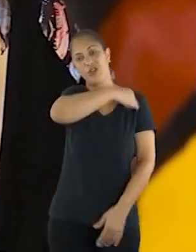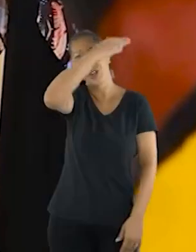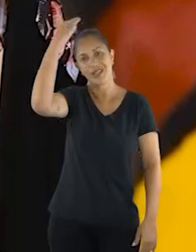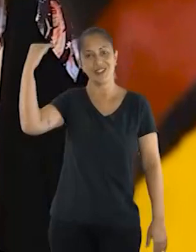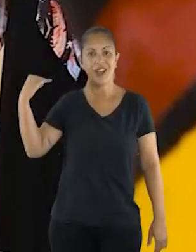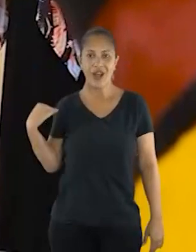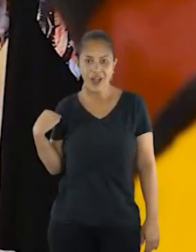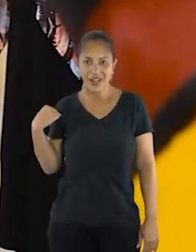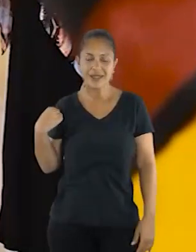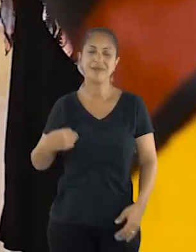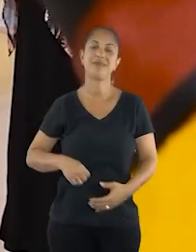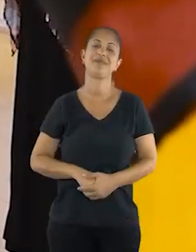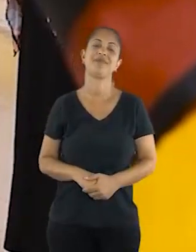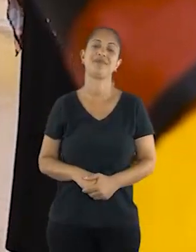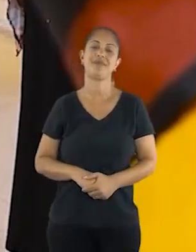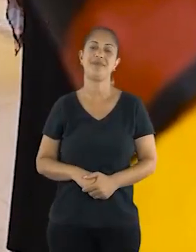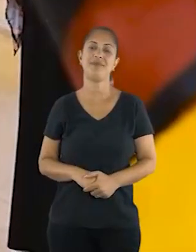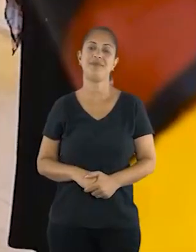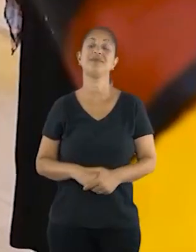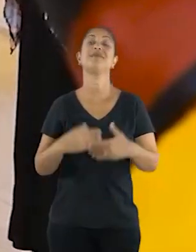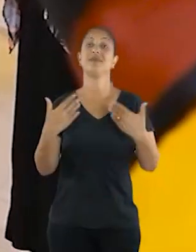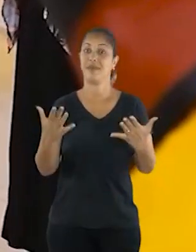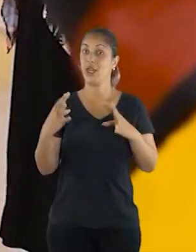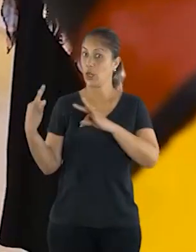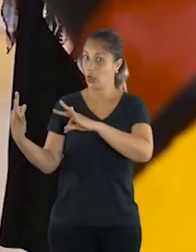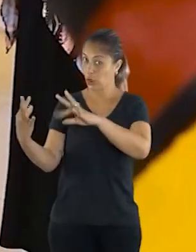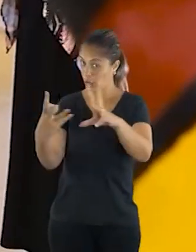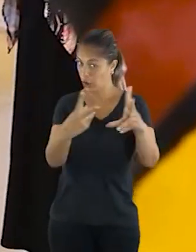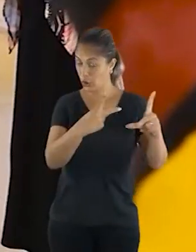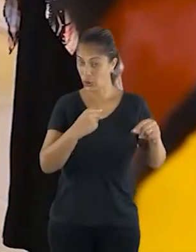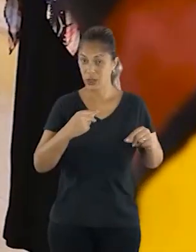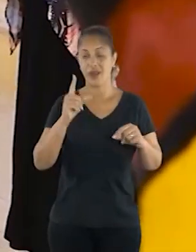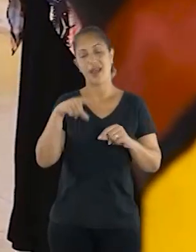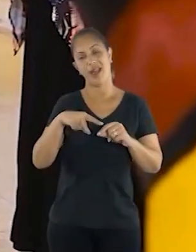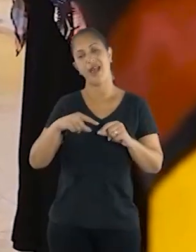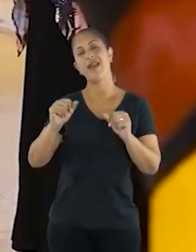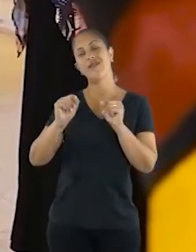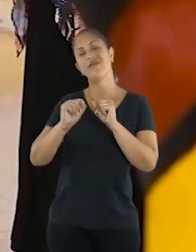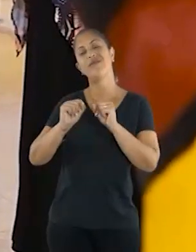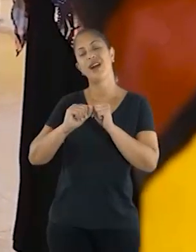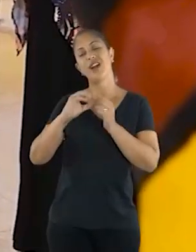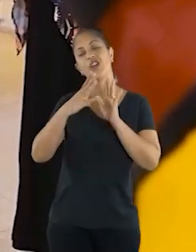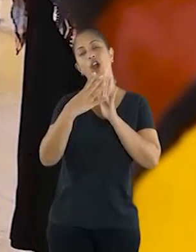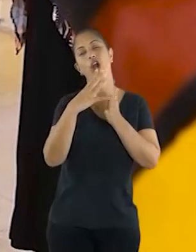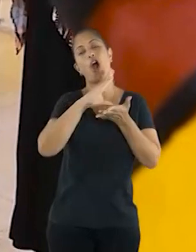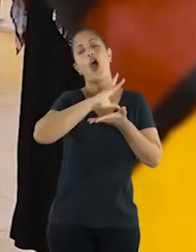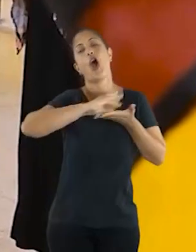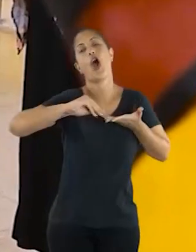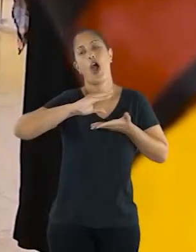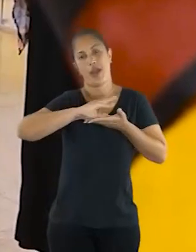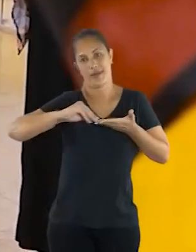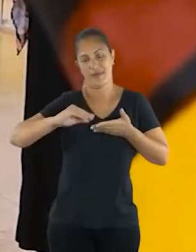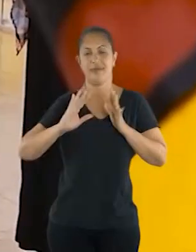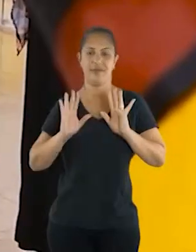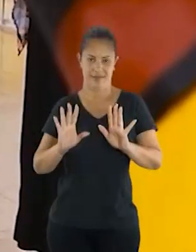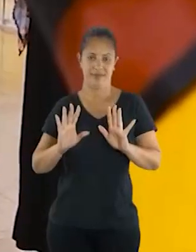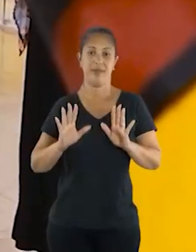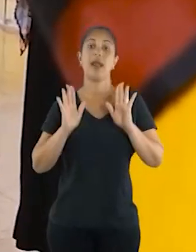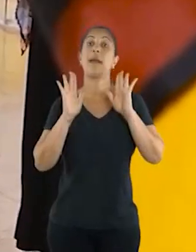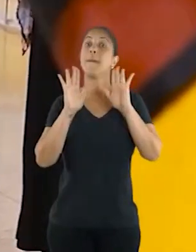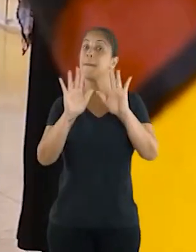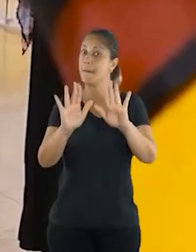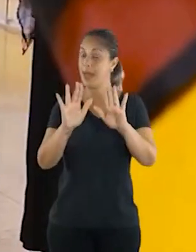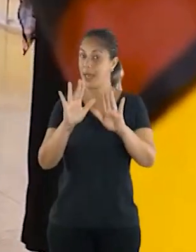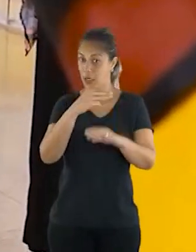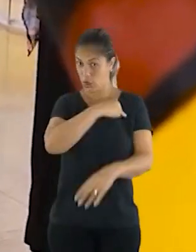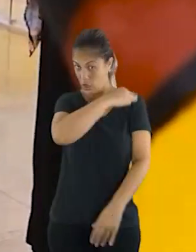Quando vocês forem olhar lá em cima, as outras todas são reproduções, que a gente fez a partir do filme, mas a